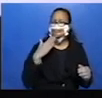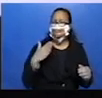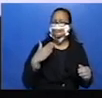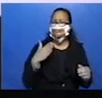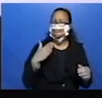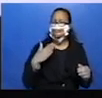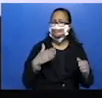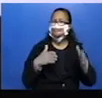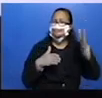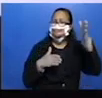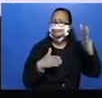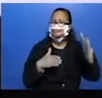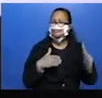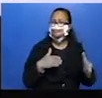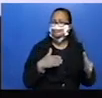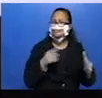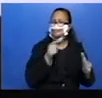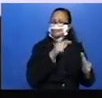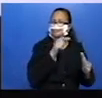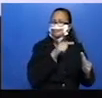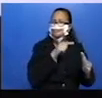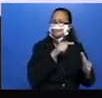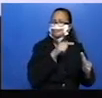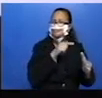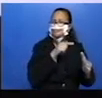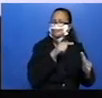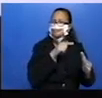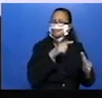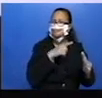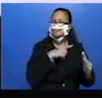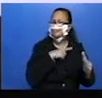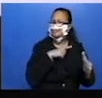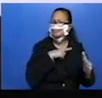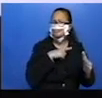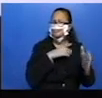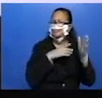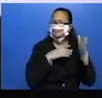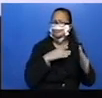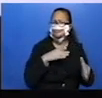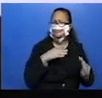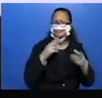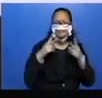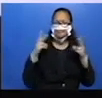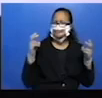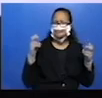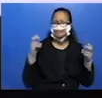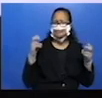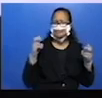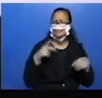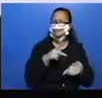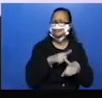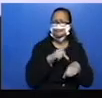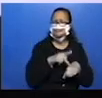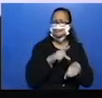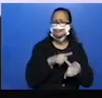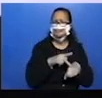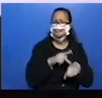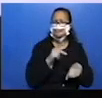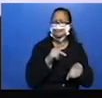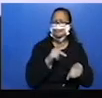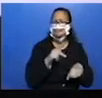uma parede. Aparentemente era uma parede como as outras, de pedra maciça e coberta com